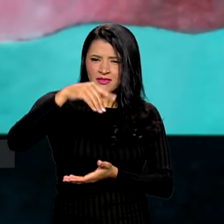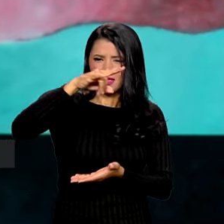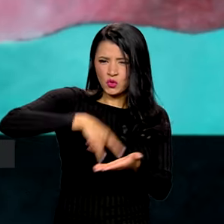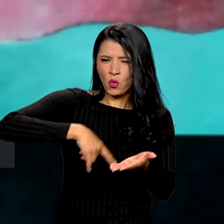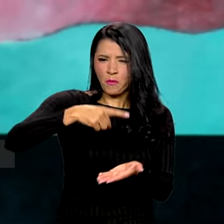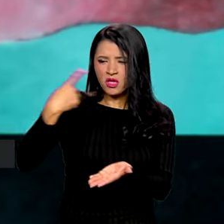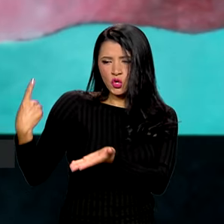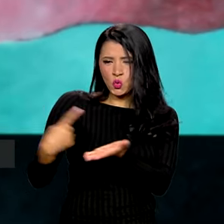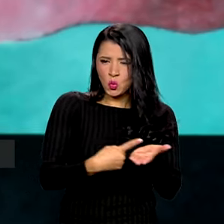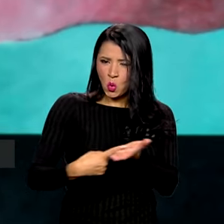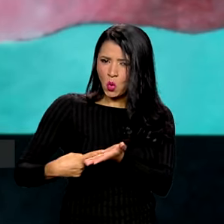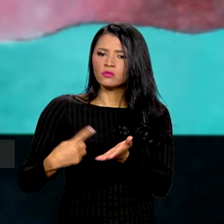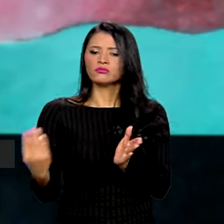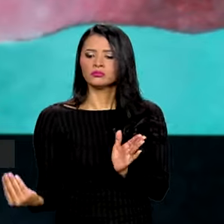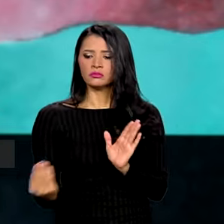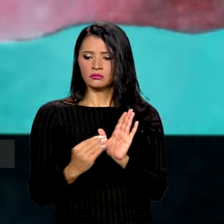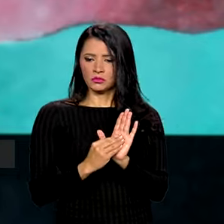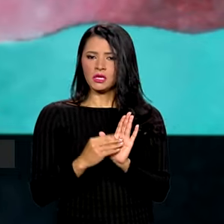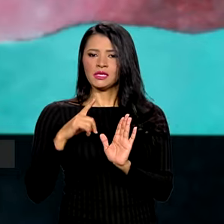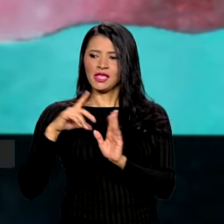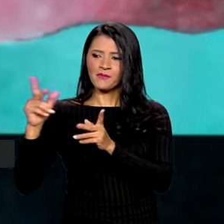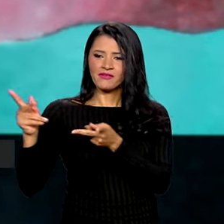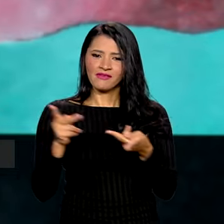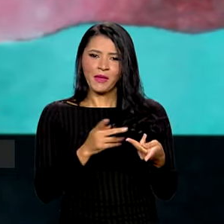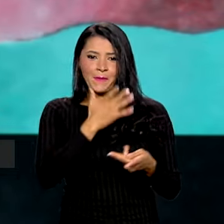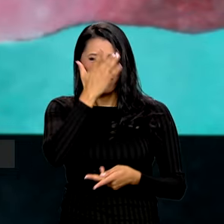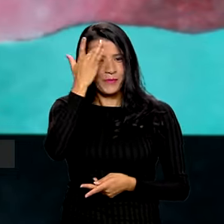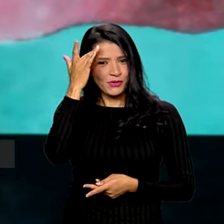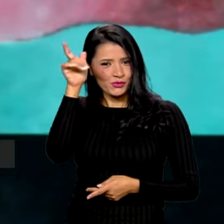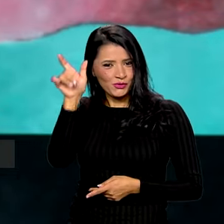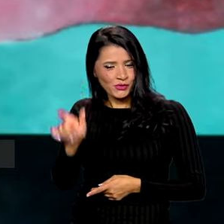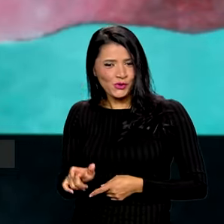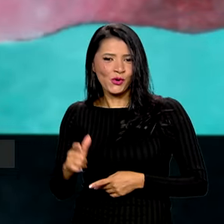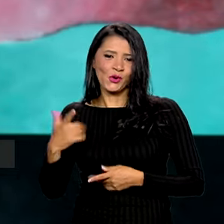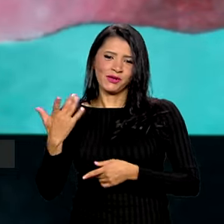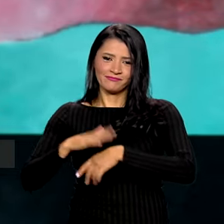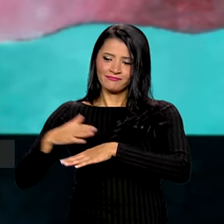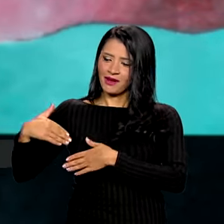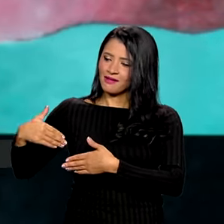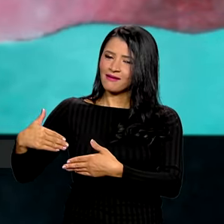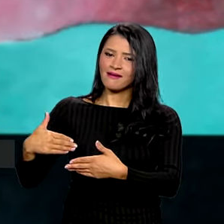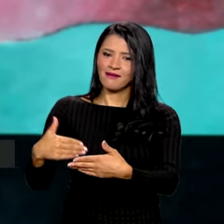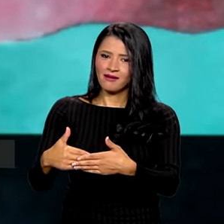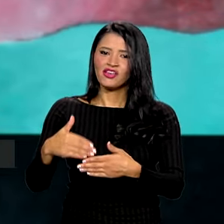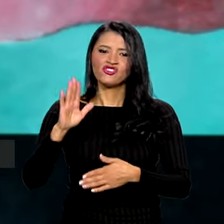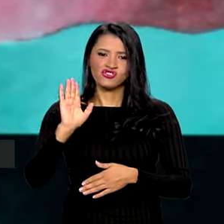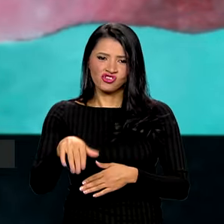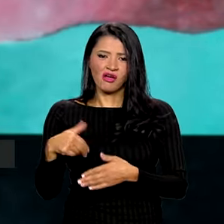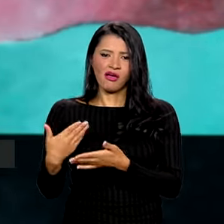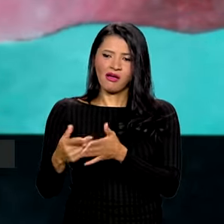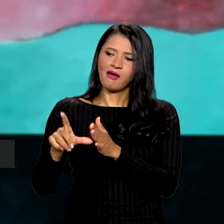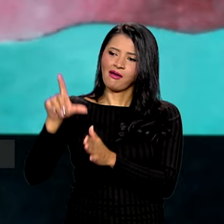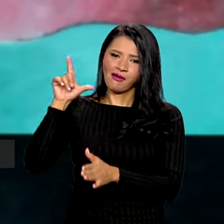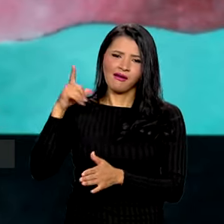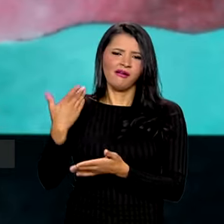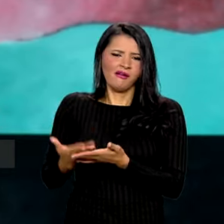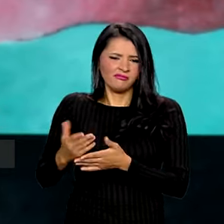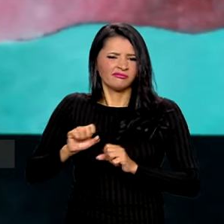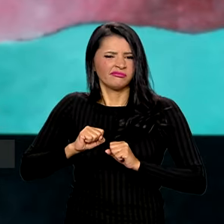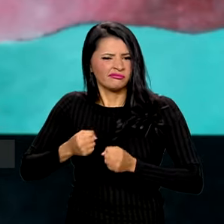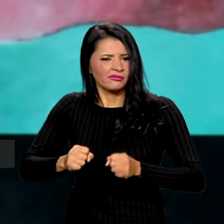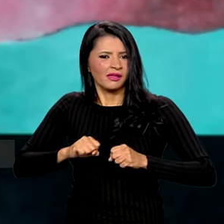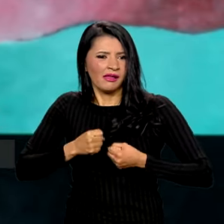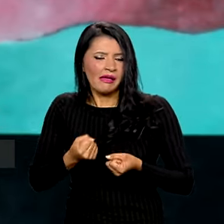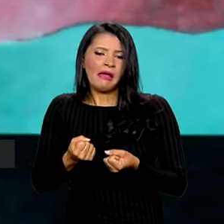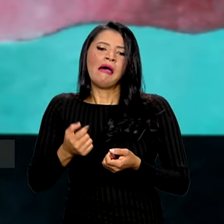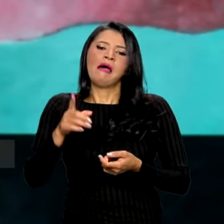sempre com cartão de visitas de alguém que ao longo desse tempo fez o dever de casa com várias exceções, com